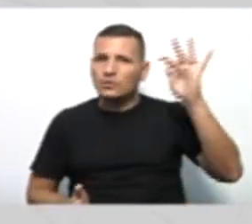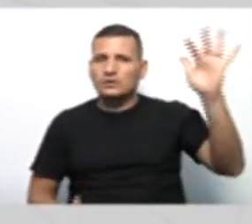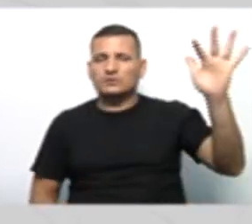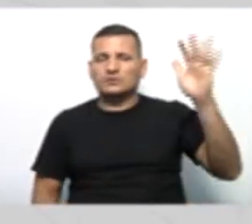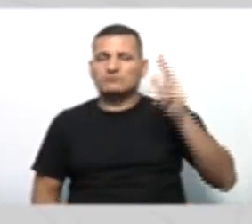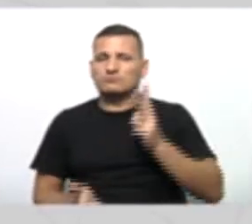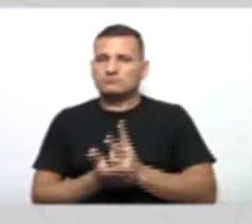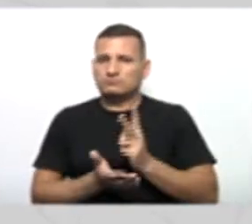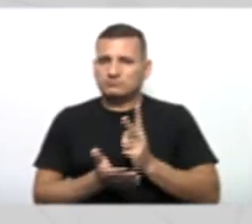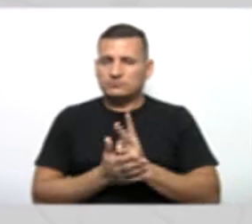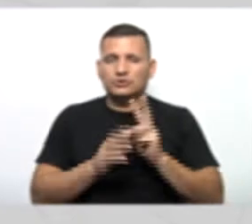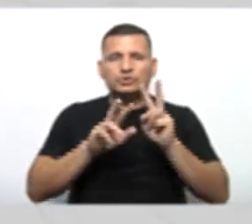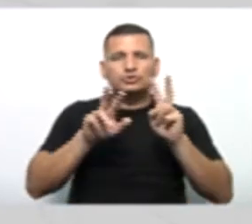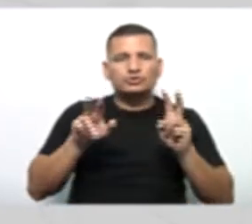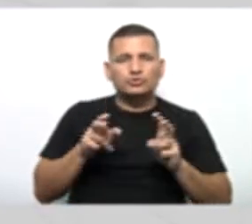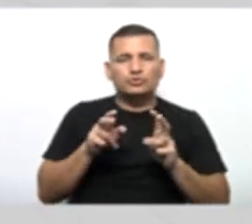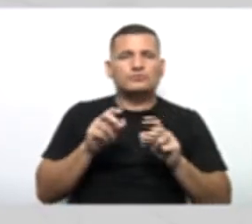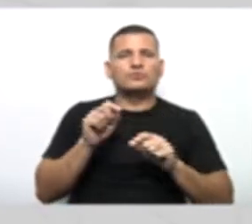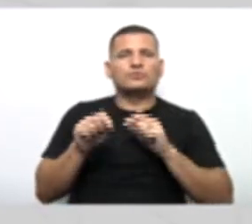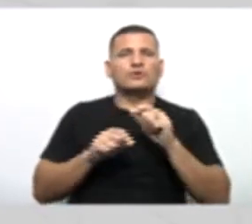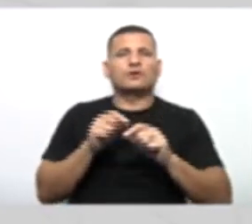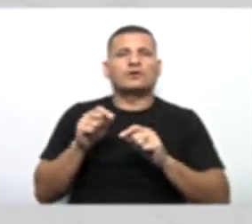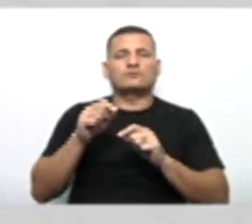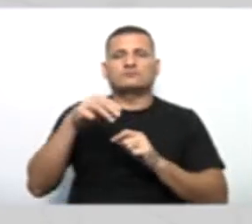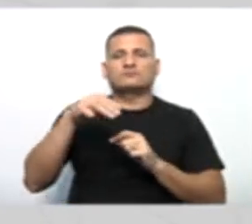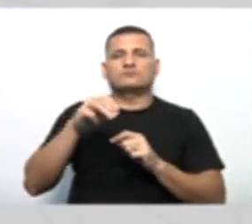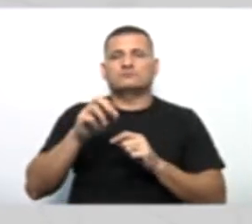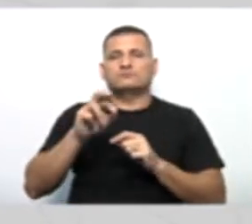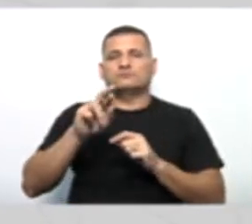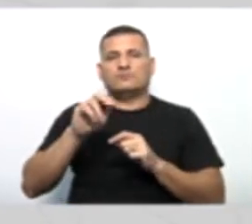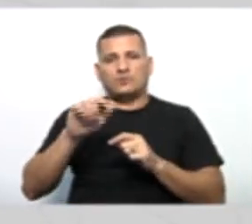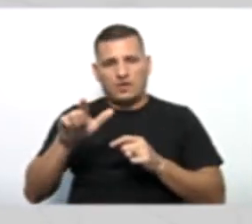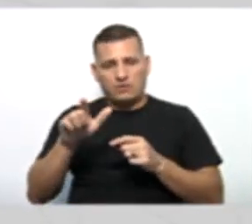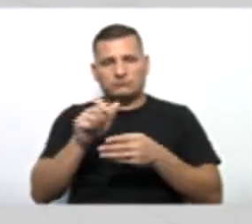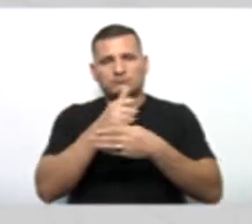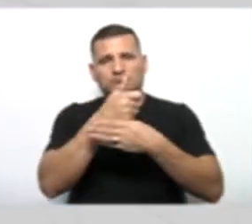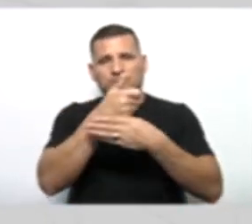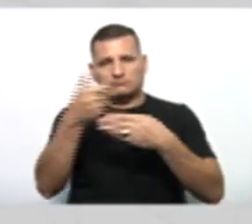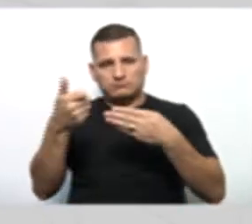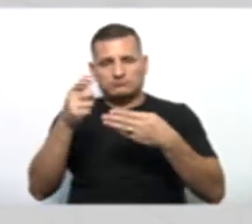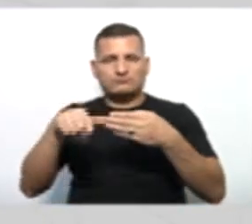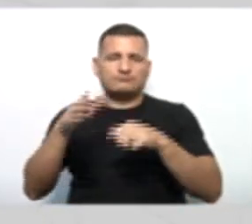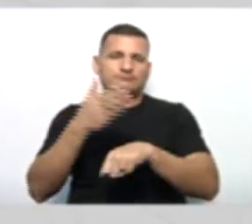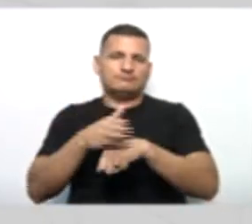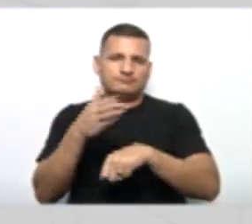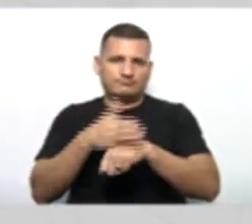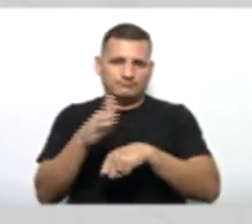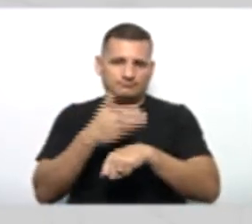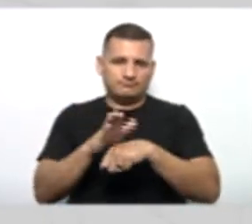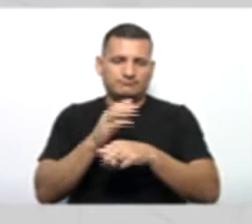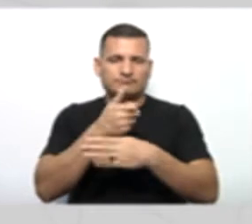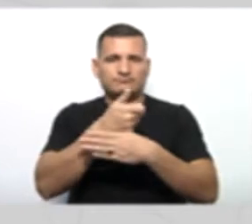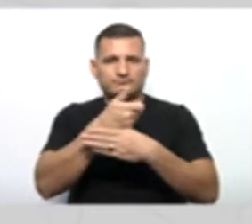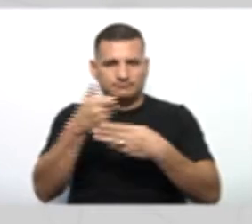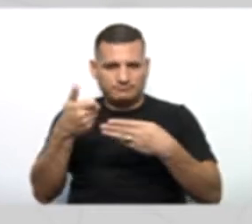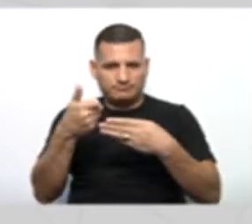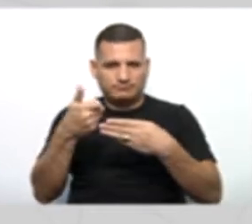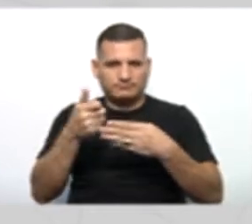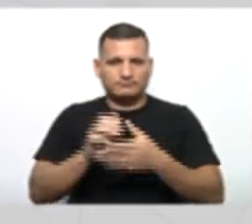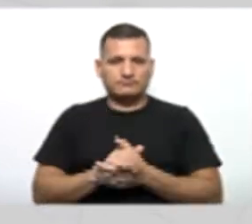sobre a conduta sobre aquilo que é a moral a moral é prática a moral tá no caso concreto